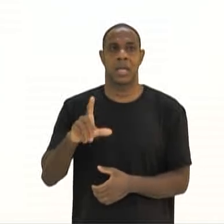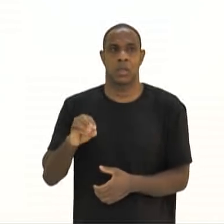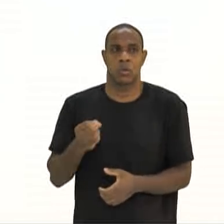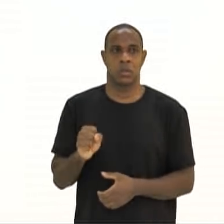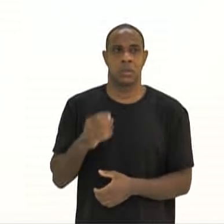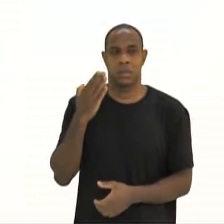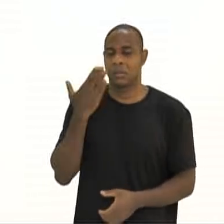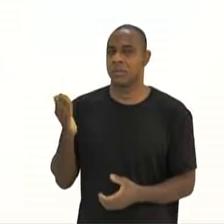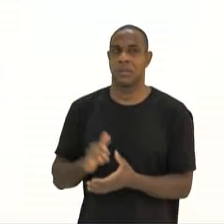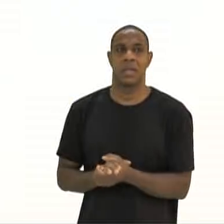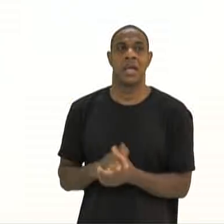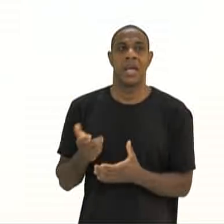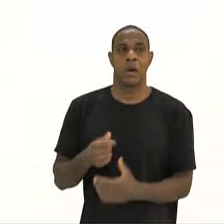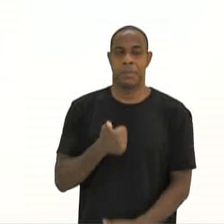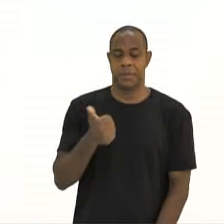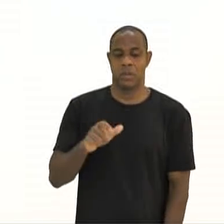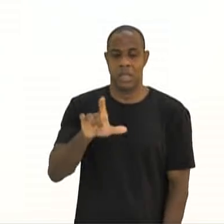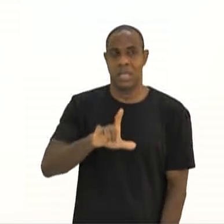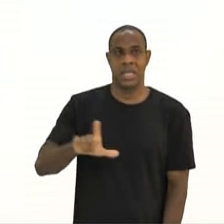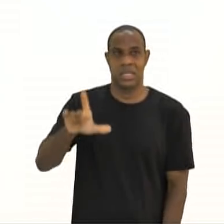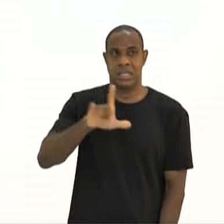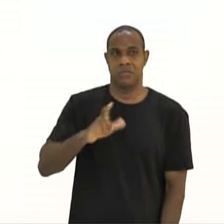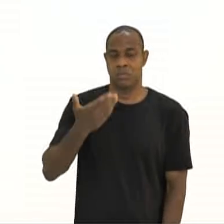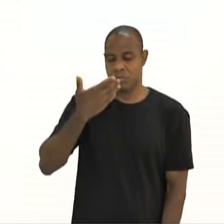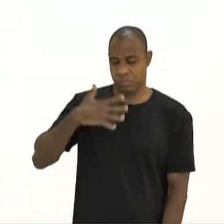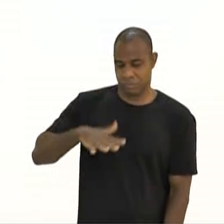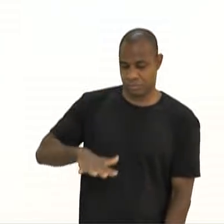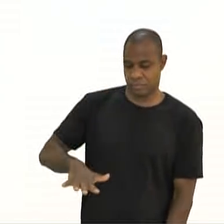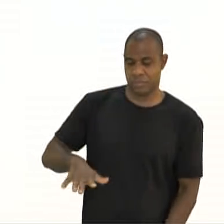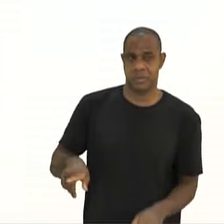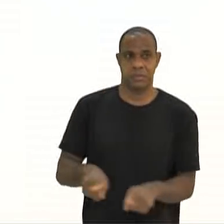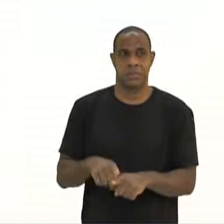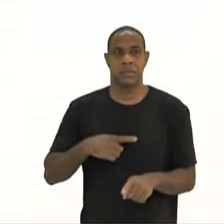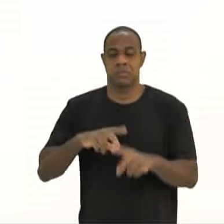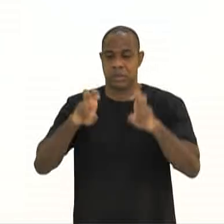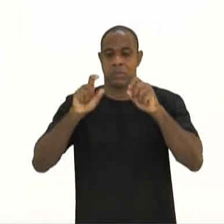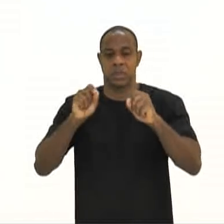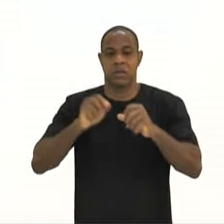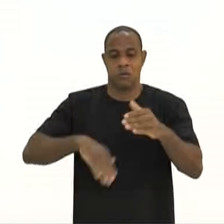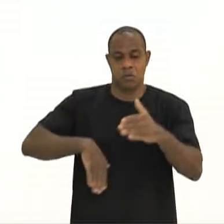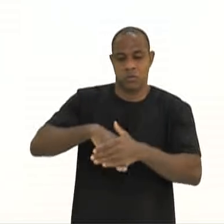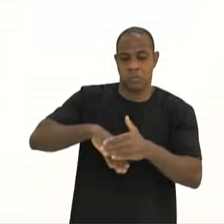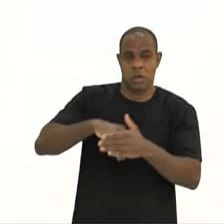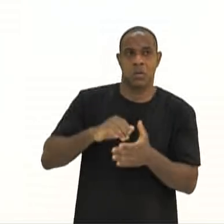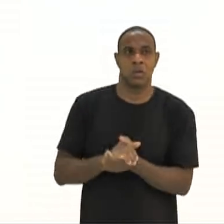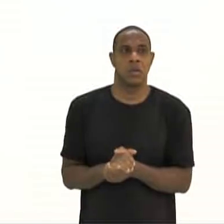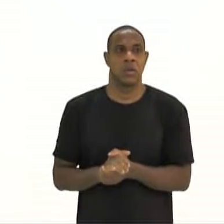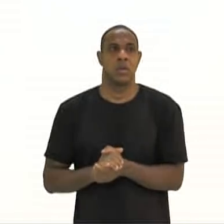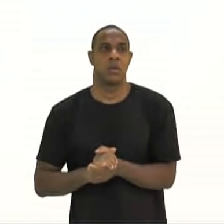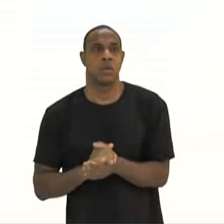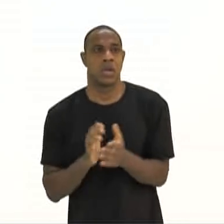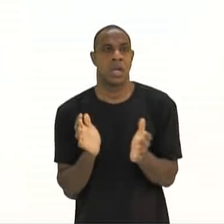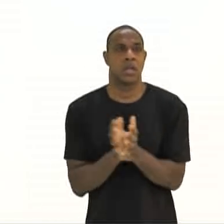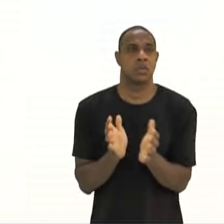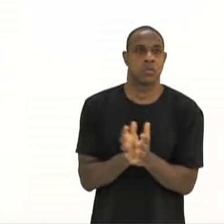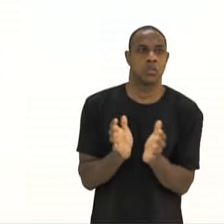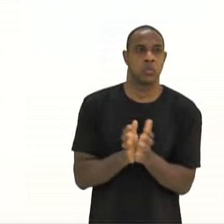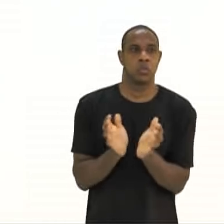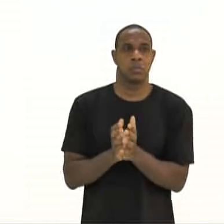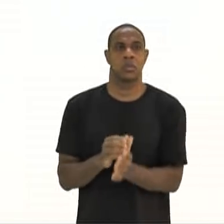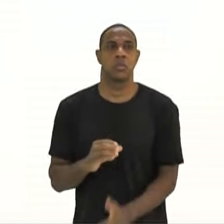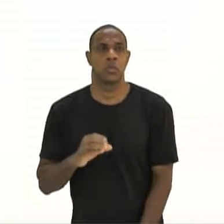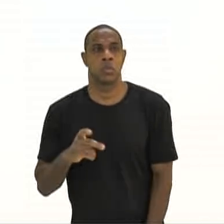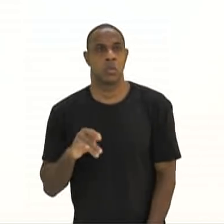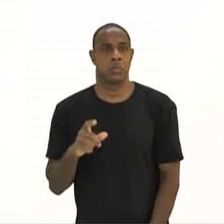primeiro livro da literatura brasileira para crianças a ter como tema o futebol. A turma do Gordo resolve ganhar um